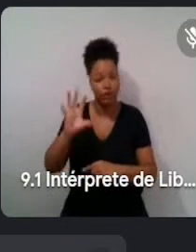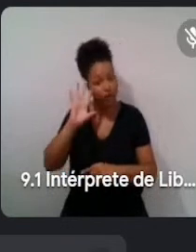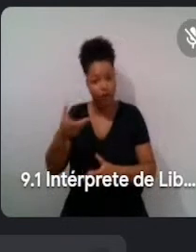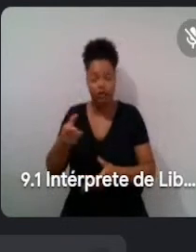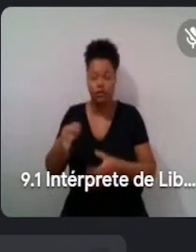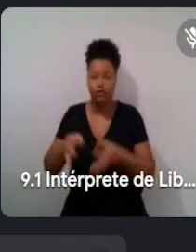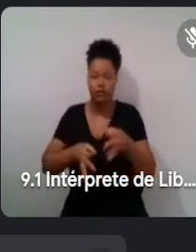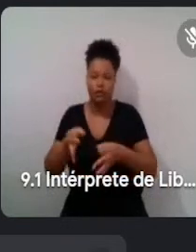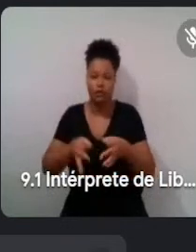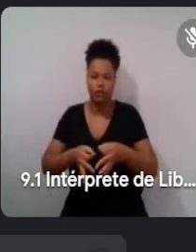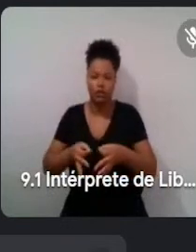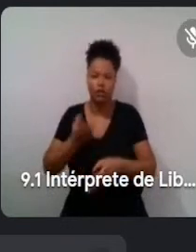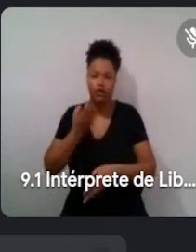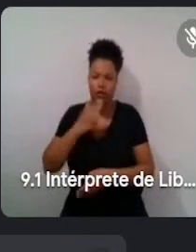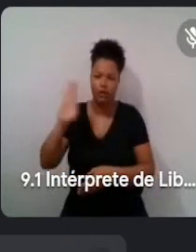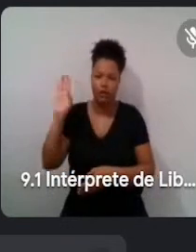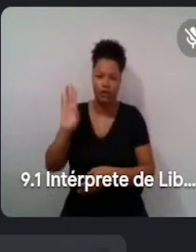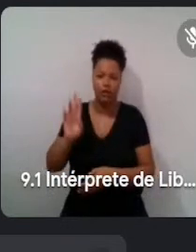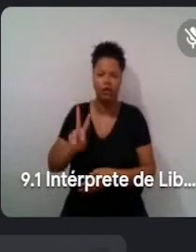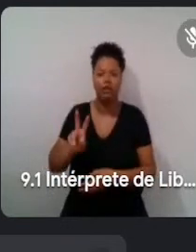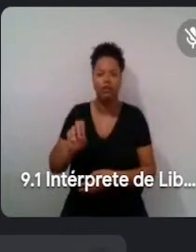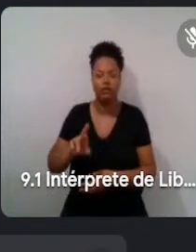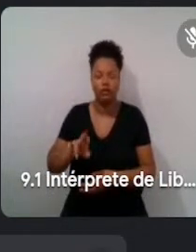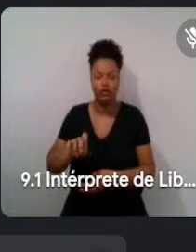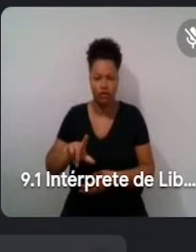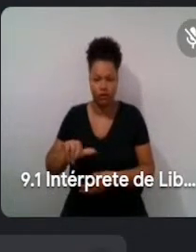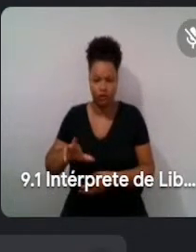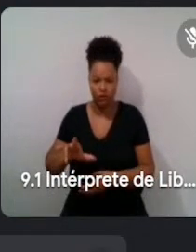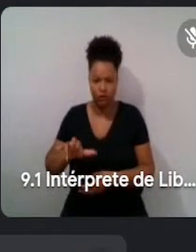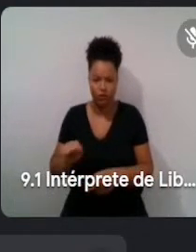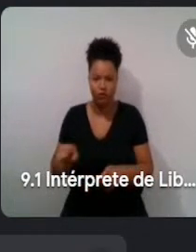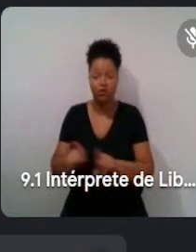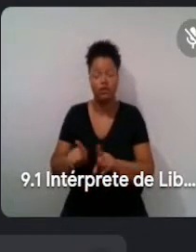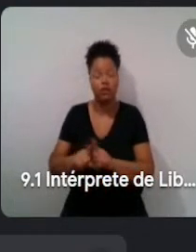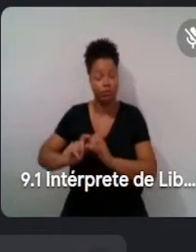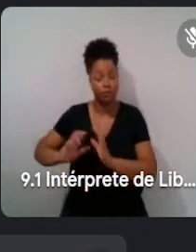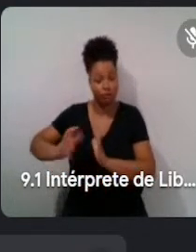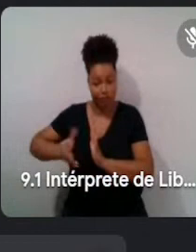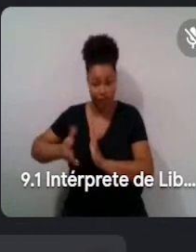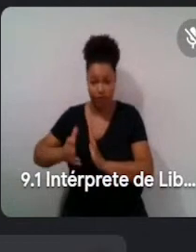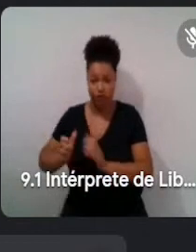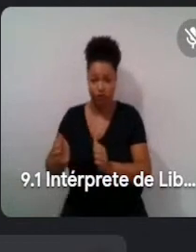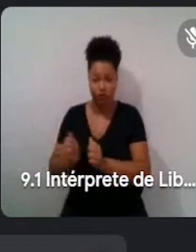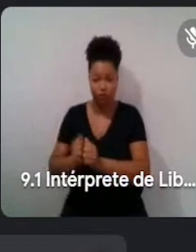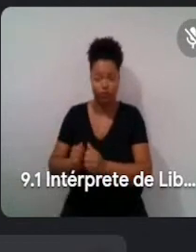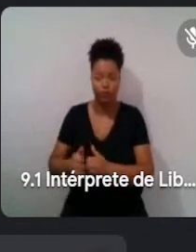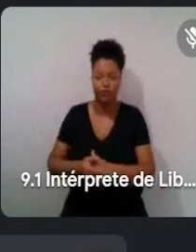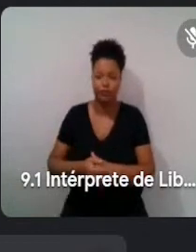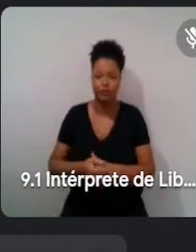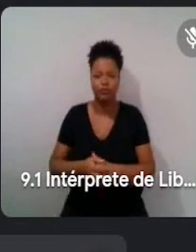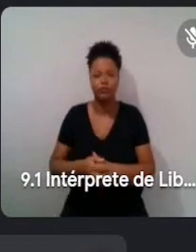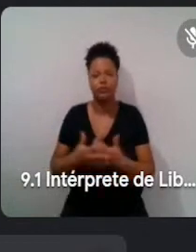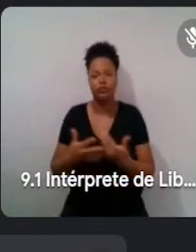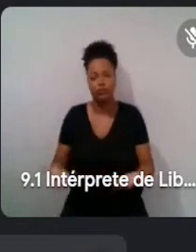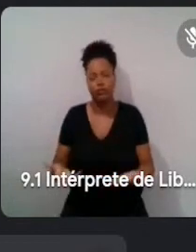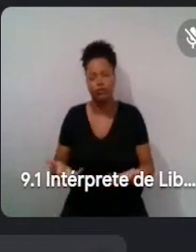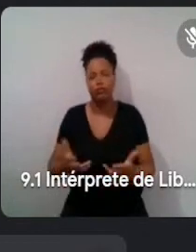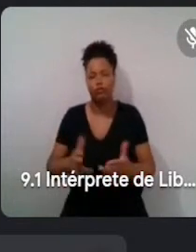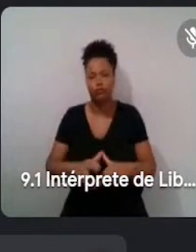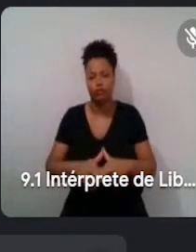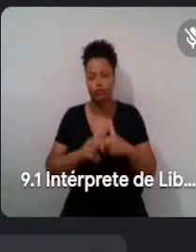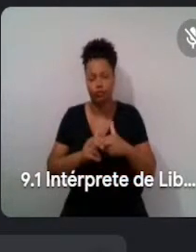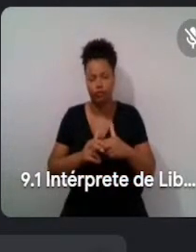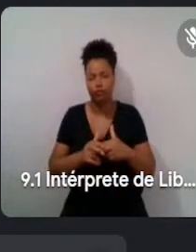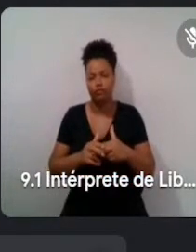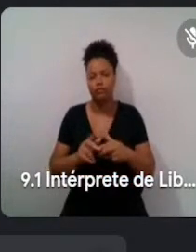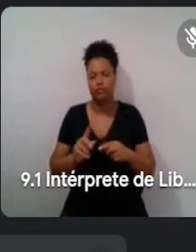parte da candidata recorrente, por parte da agremiação. Consequentemente, invocando, senhor presidente, também